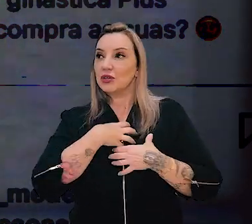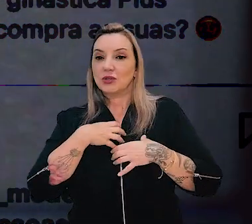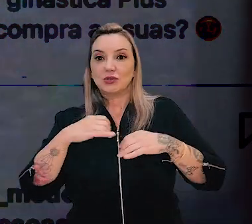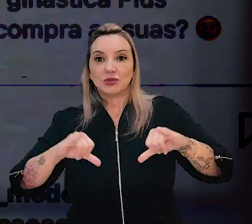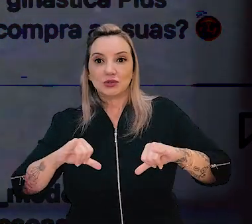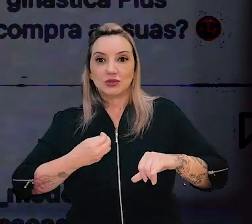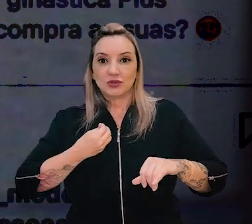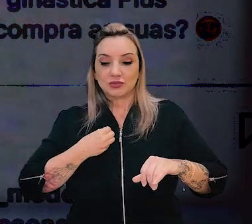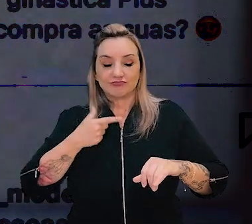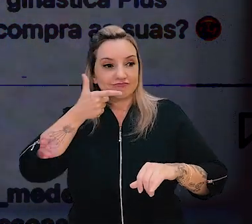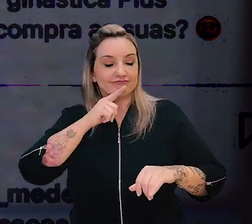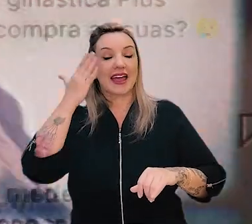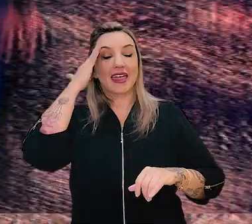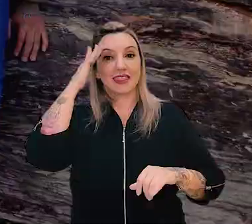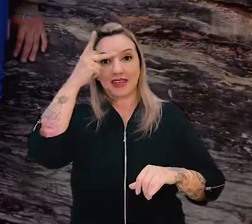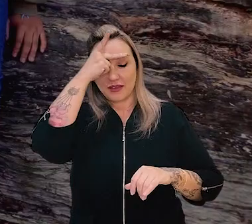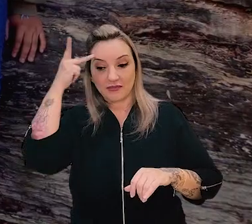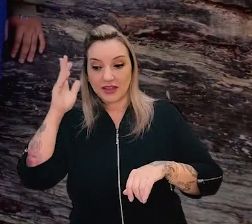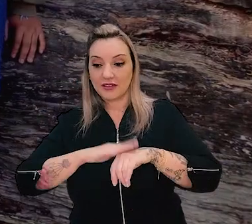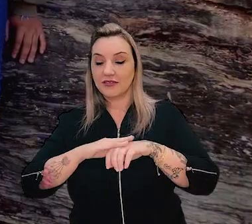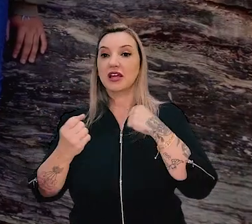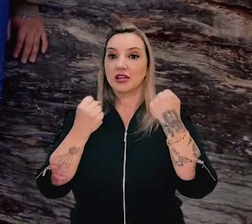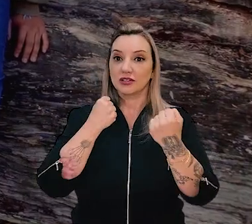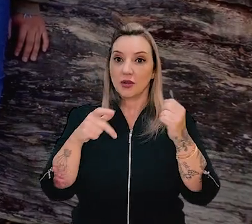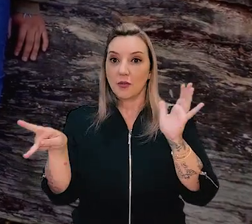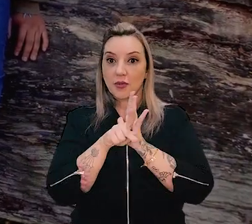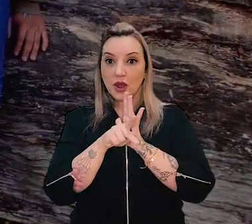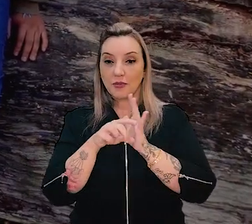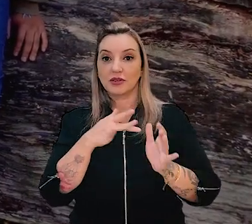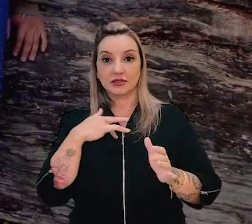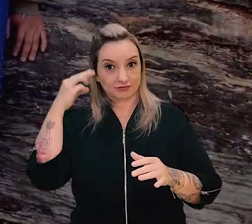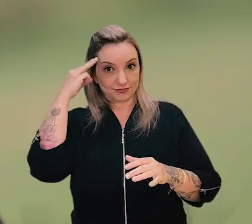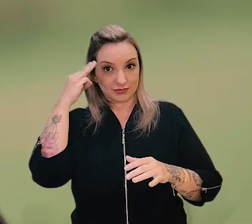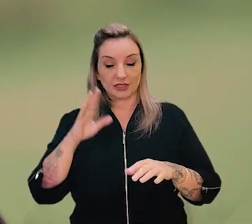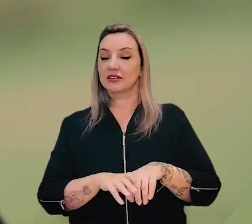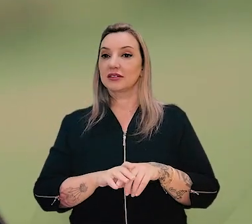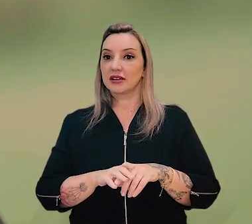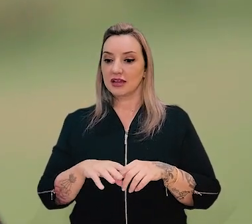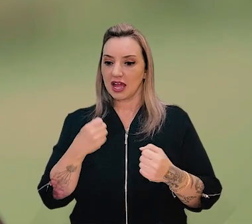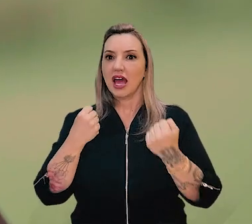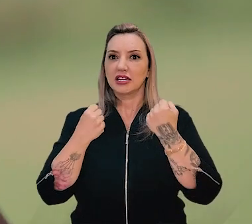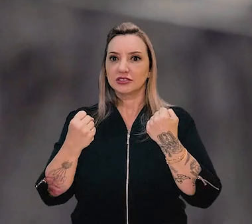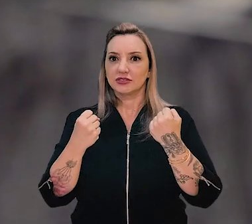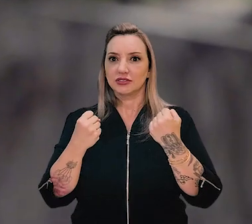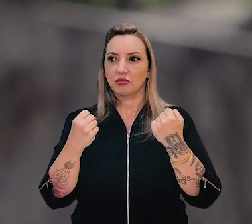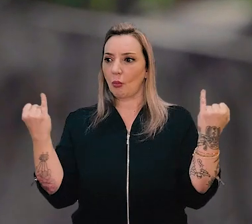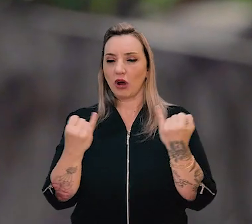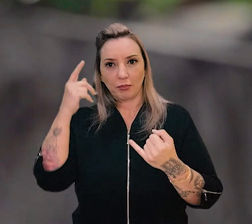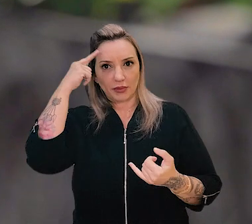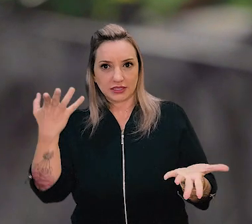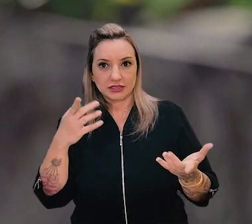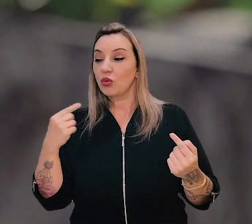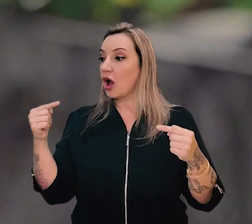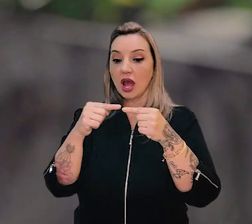até me entender como uma pessoa que faz exercício para a saúde mental, bem, sabe? Porque eu também já fiz atividade física para emagrecer. E qual